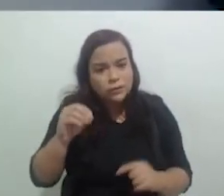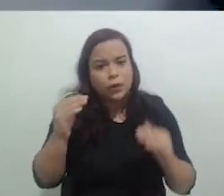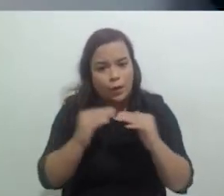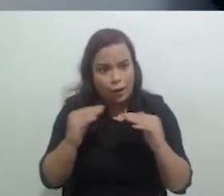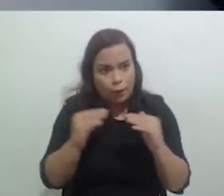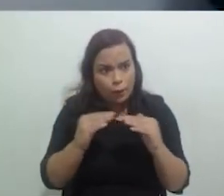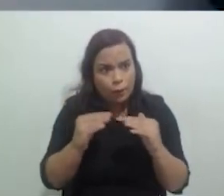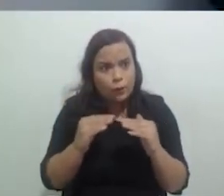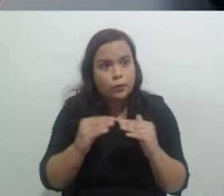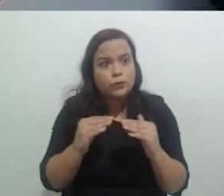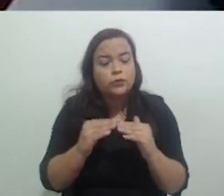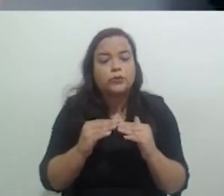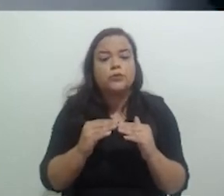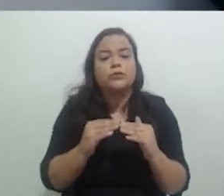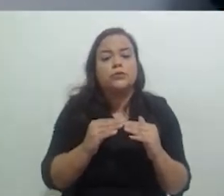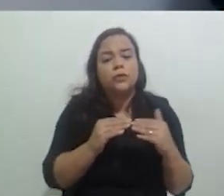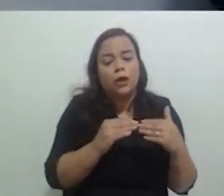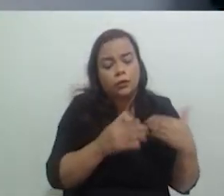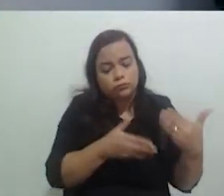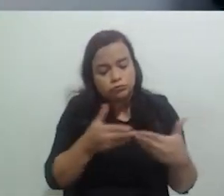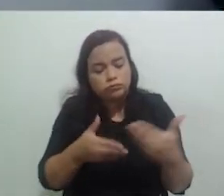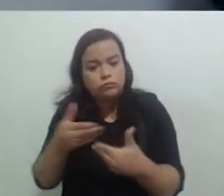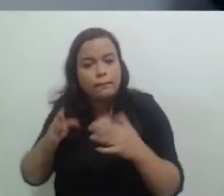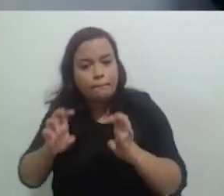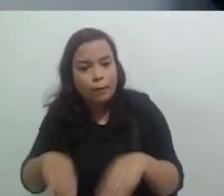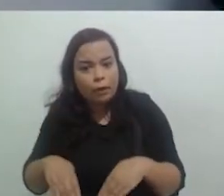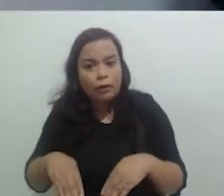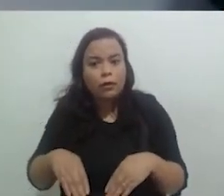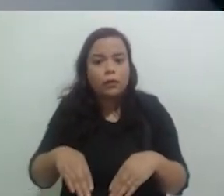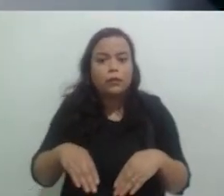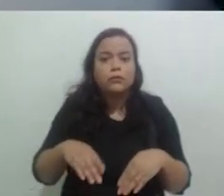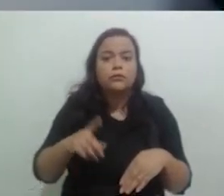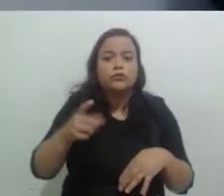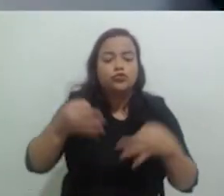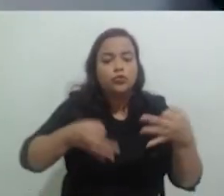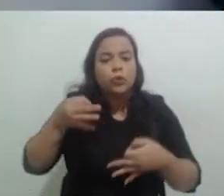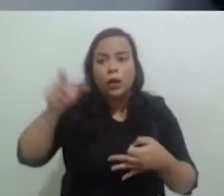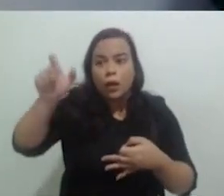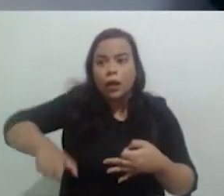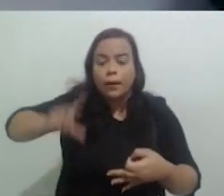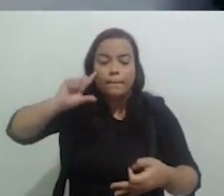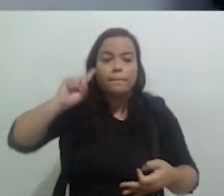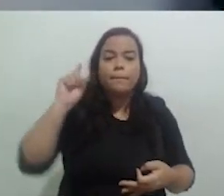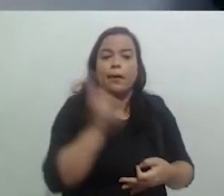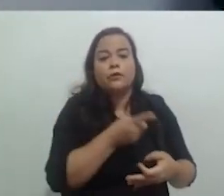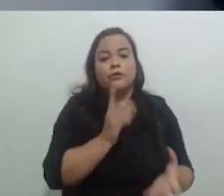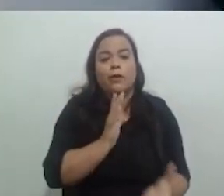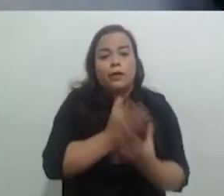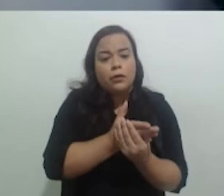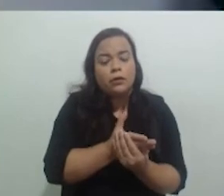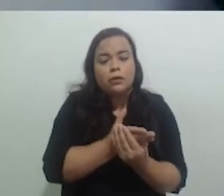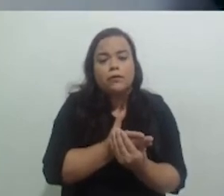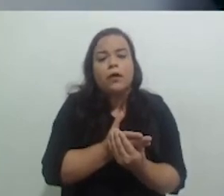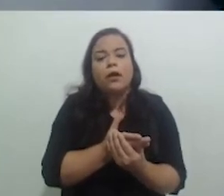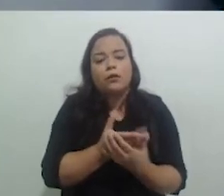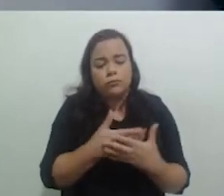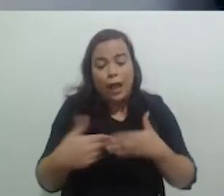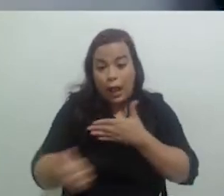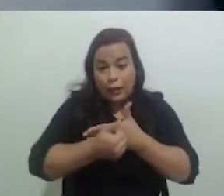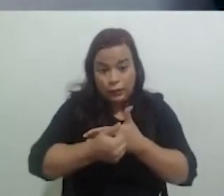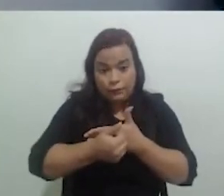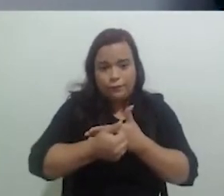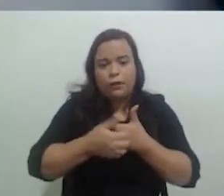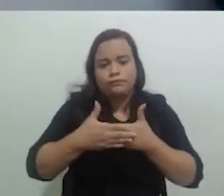decisão transitou em julgado e ele mandou arquivar. Antes da portaria, a portaria surgiu depois dessa